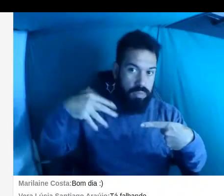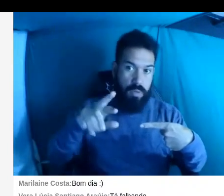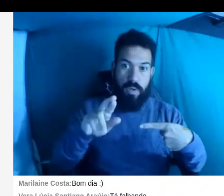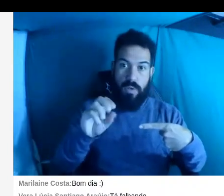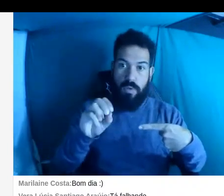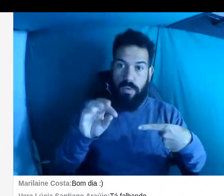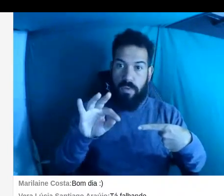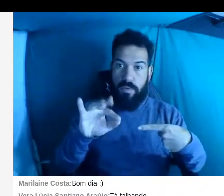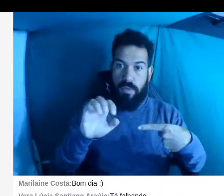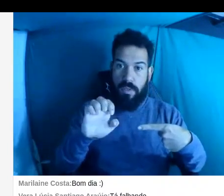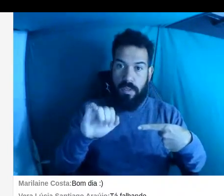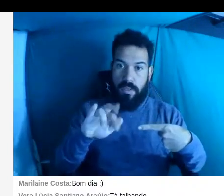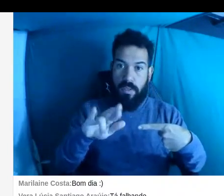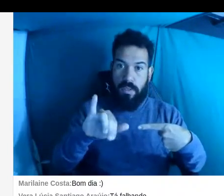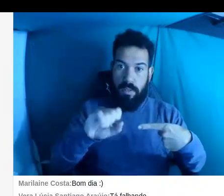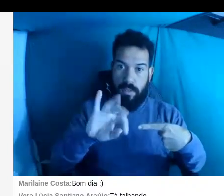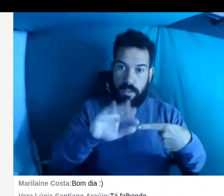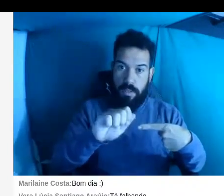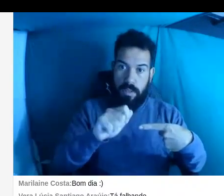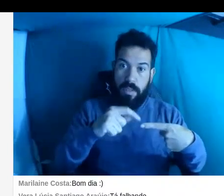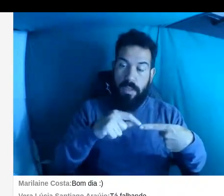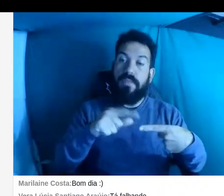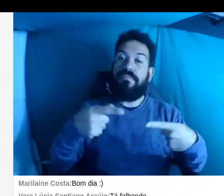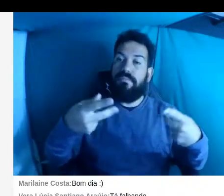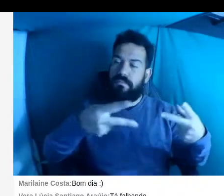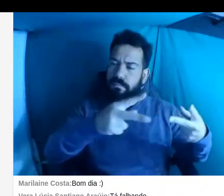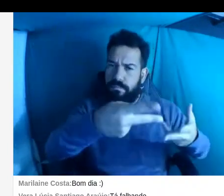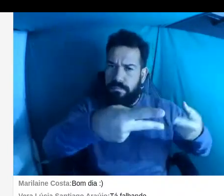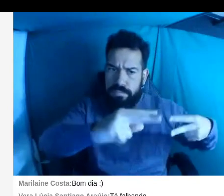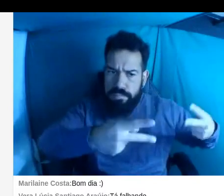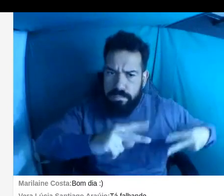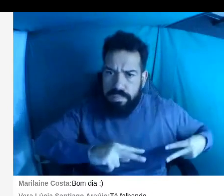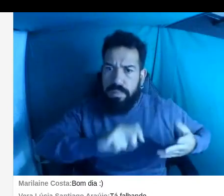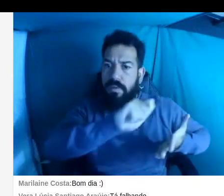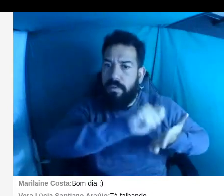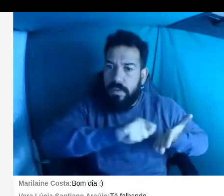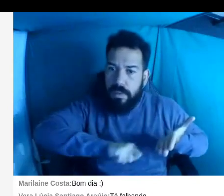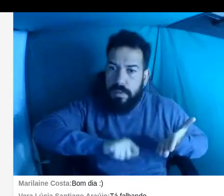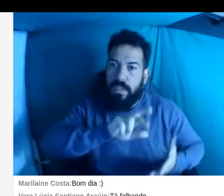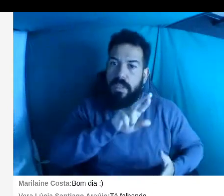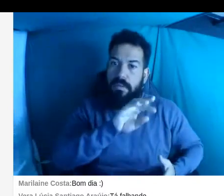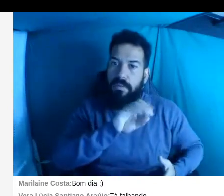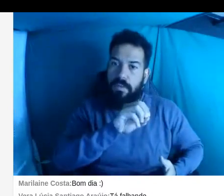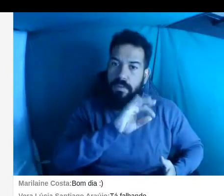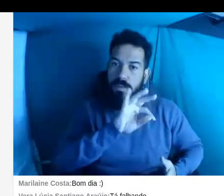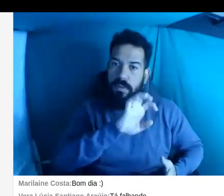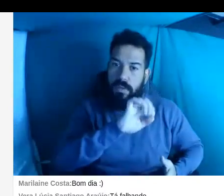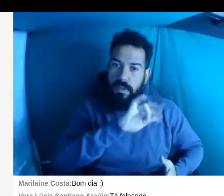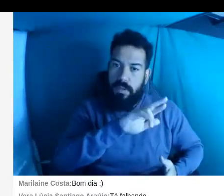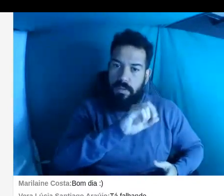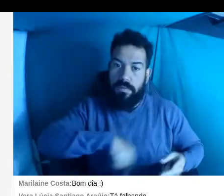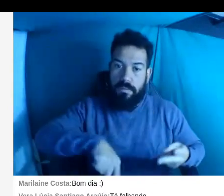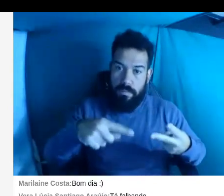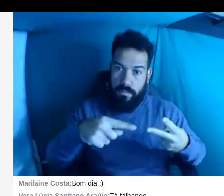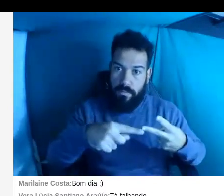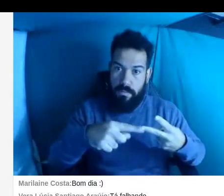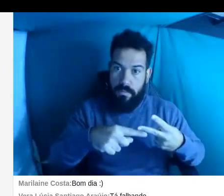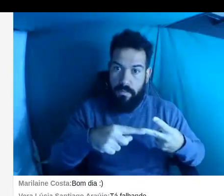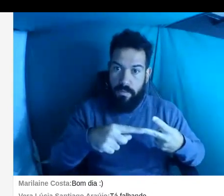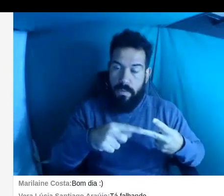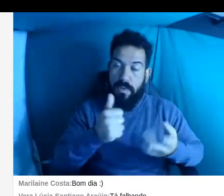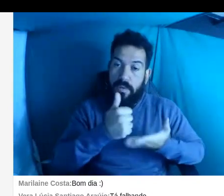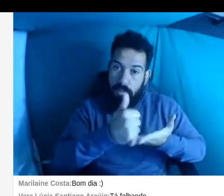aquele que faz a tradução e escreve o roteiro. O audiodescritor consultor, que